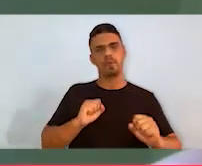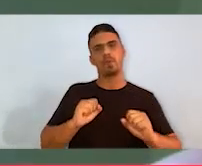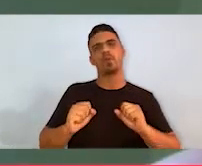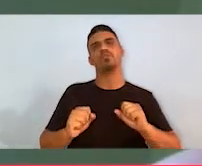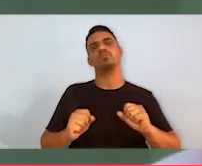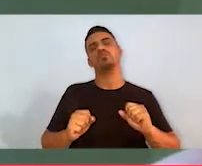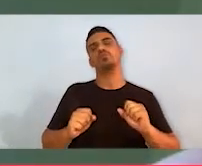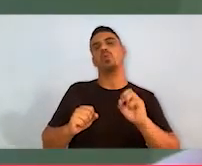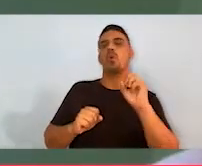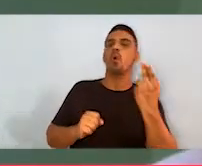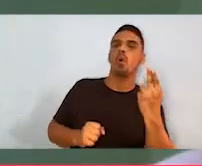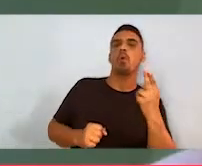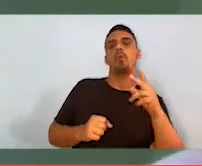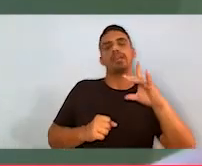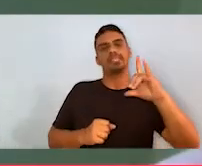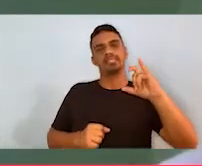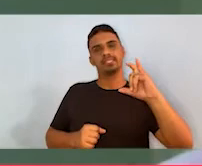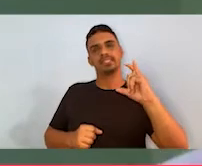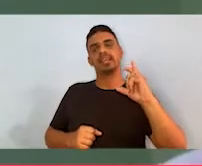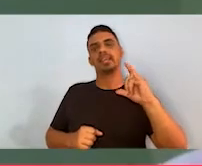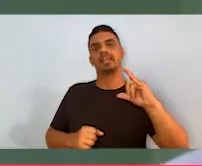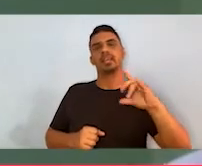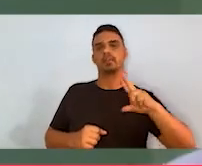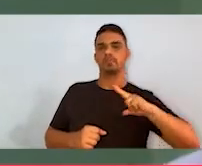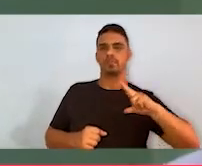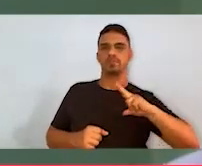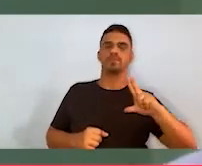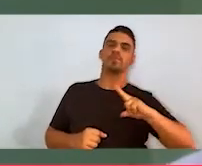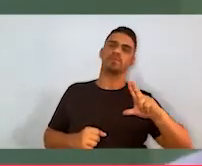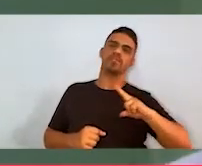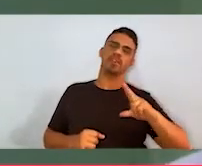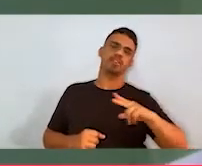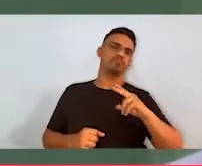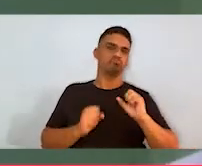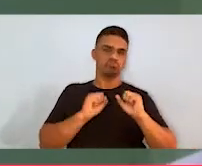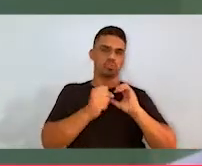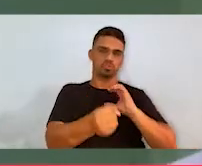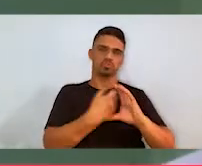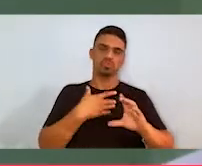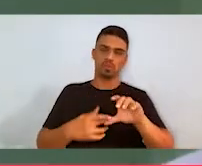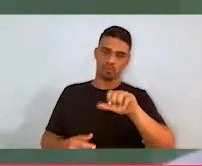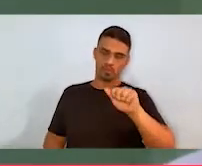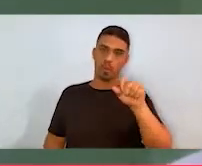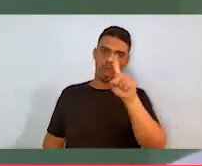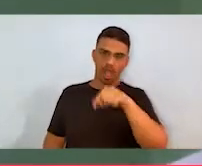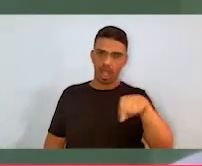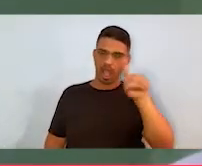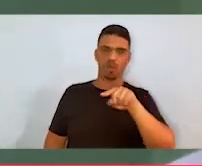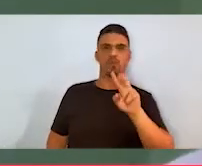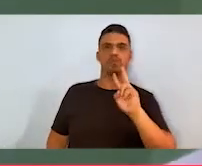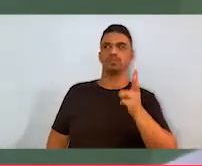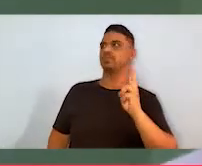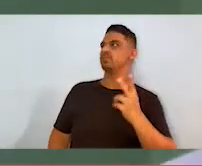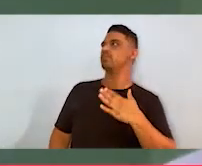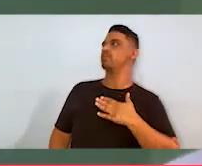mandar DM no Instagram. Meus arroba é sempre arroba cecihoneypixel. Então,